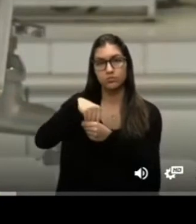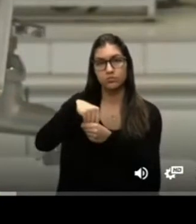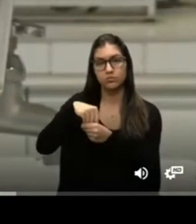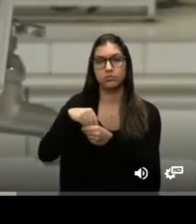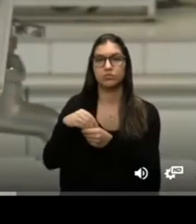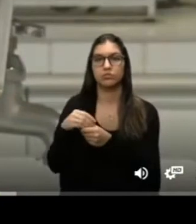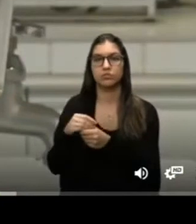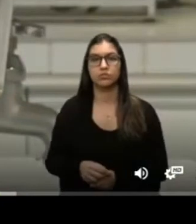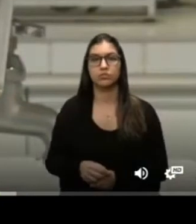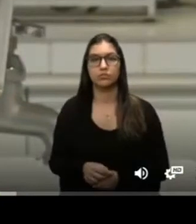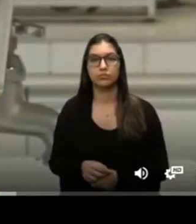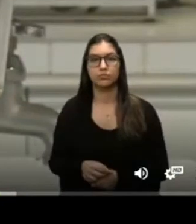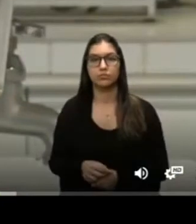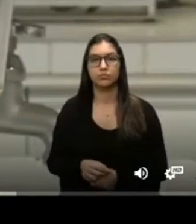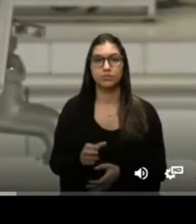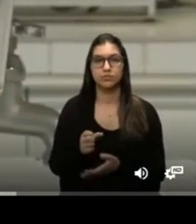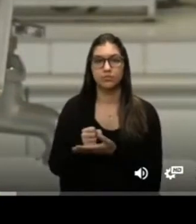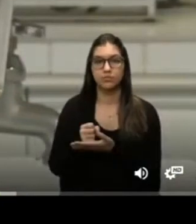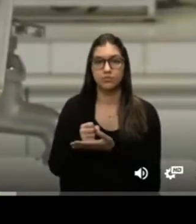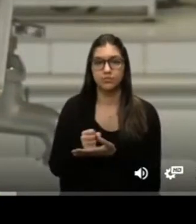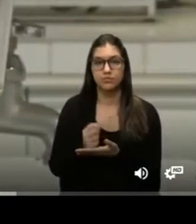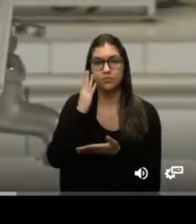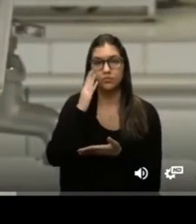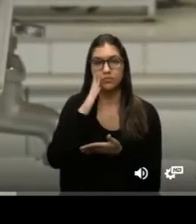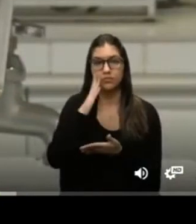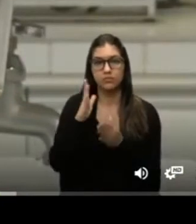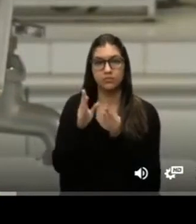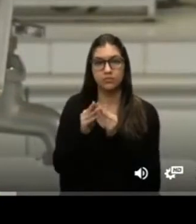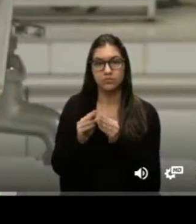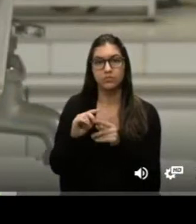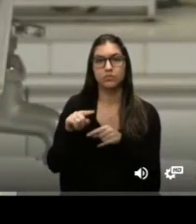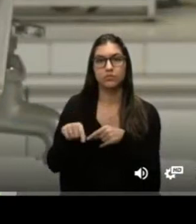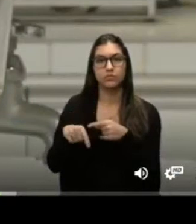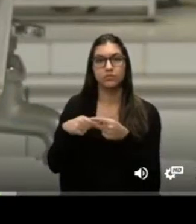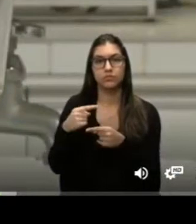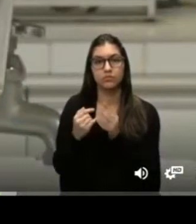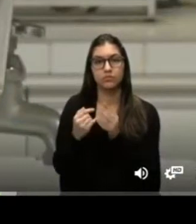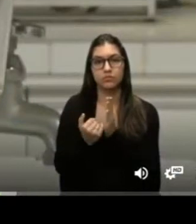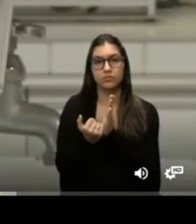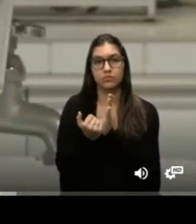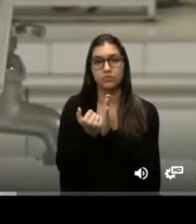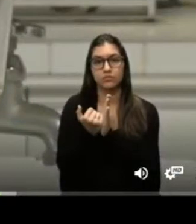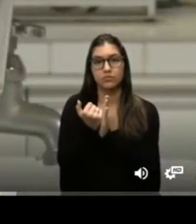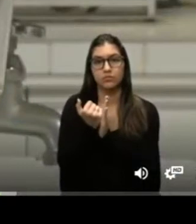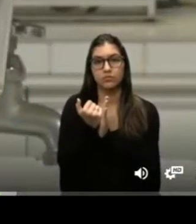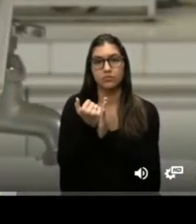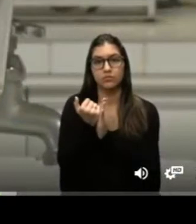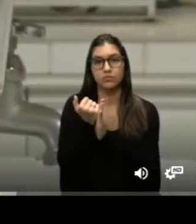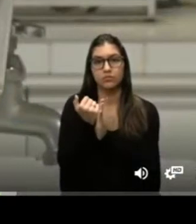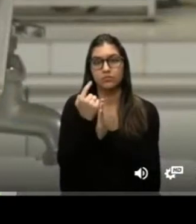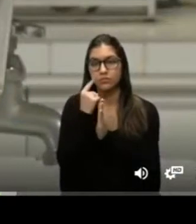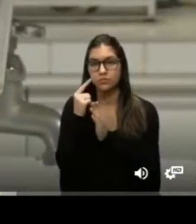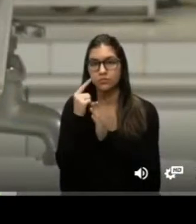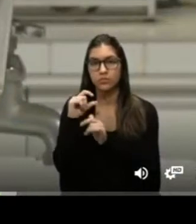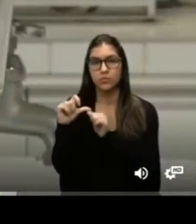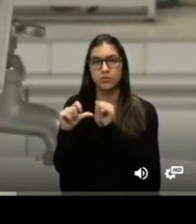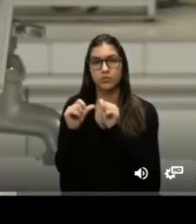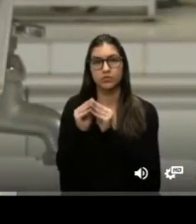do suporte para determinação do equipamento e vamos elevando a temperatura e verificar a mudança de fase do